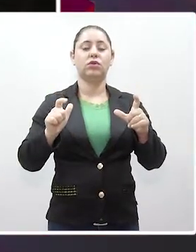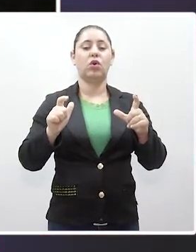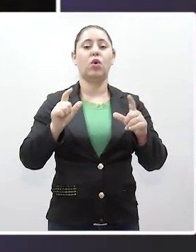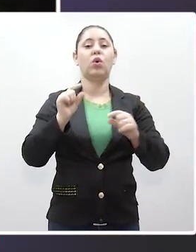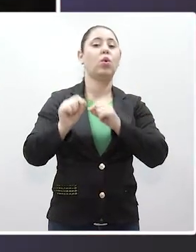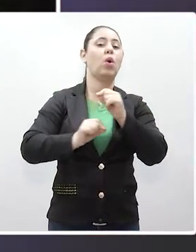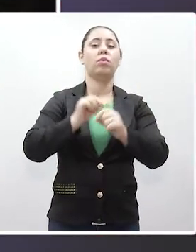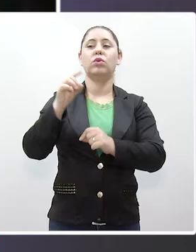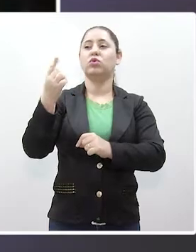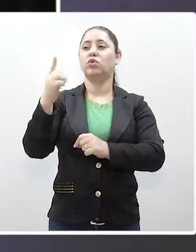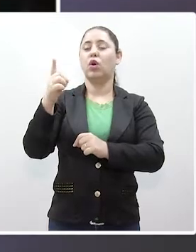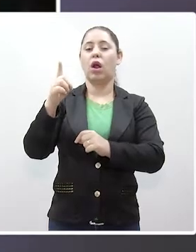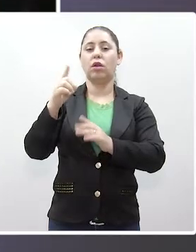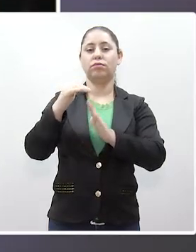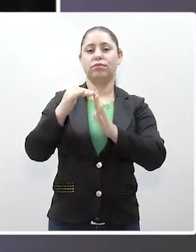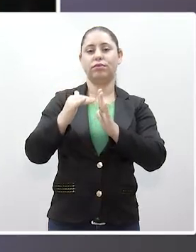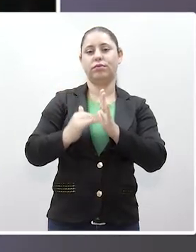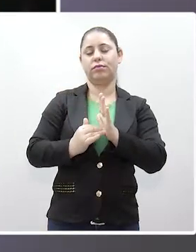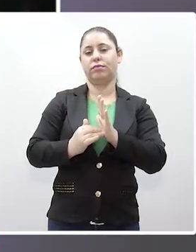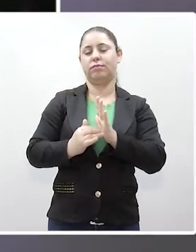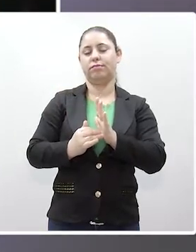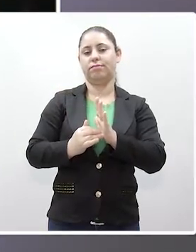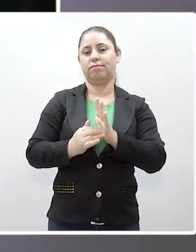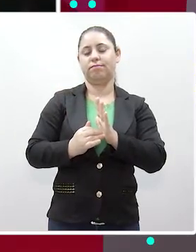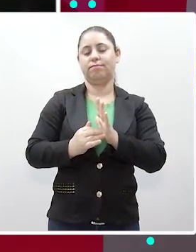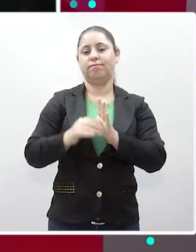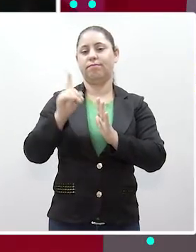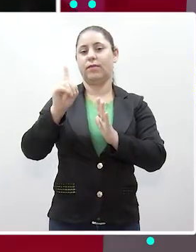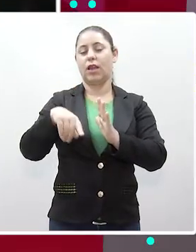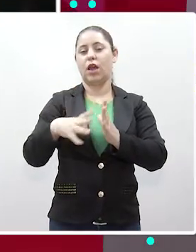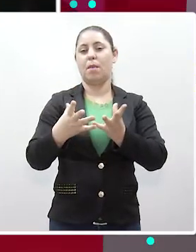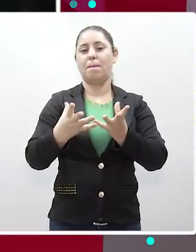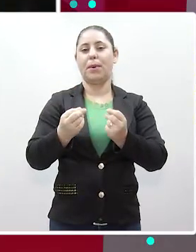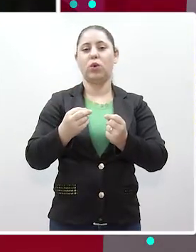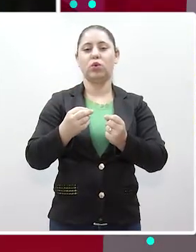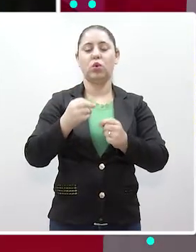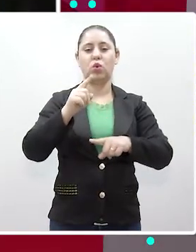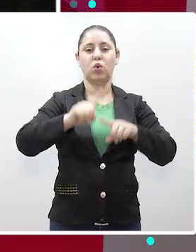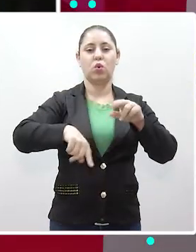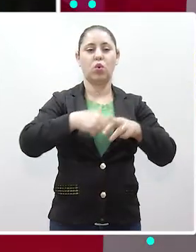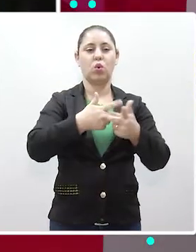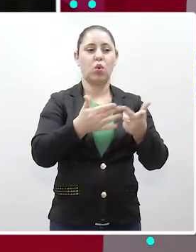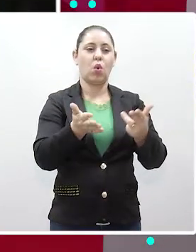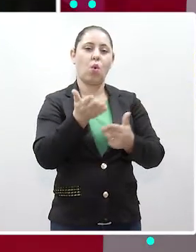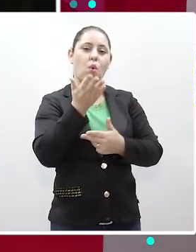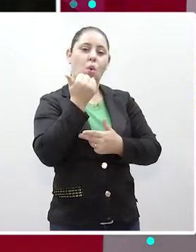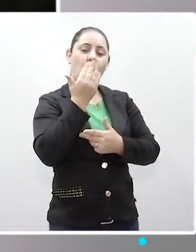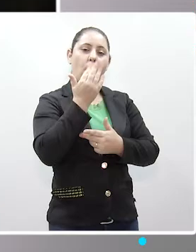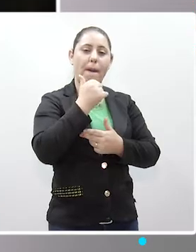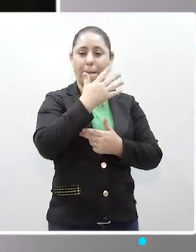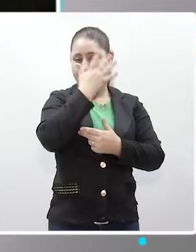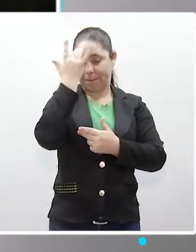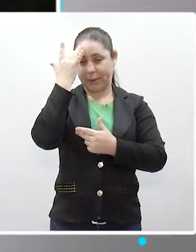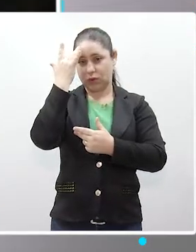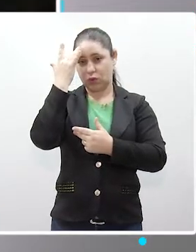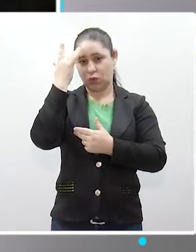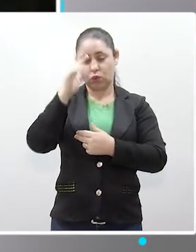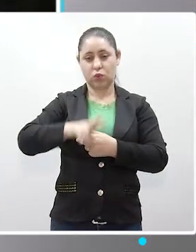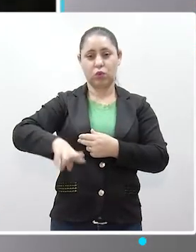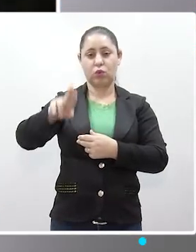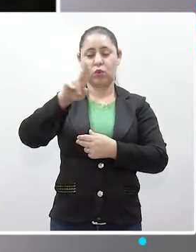respondeu reduzindo o dólar. Aí você falou agora que muitos dos alimentos que a gente consome, muitas das coisas que o Brasil